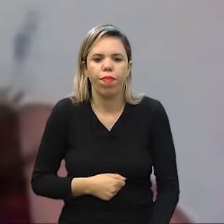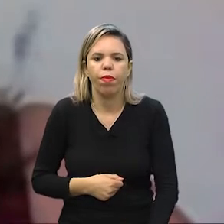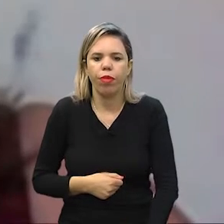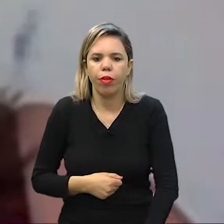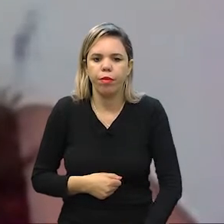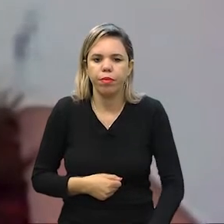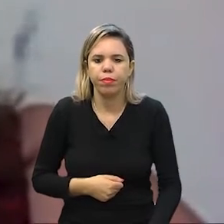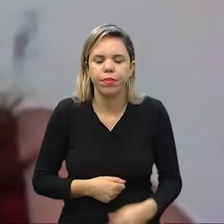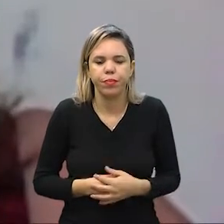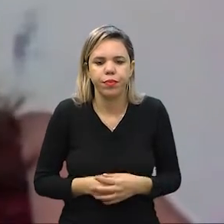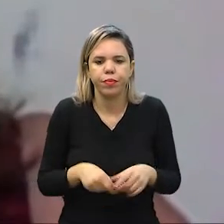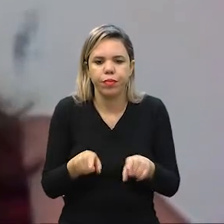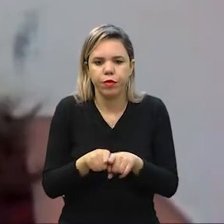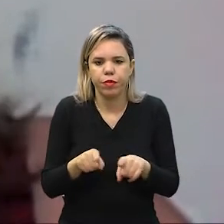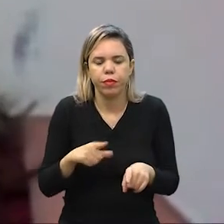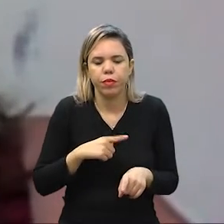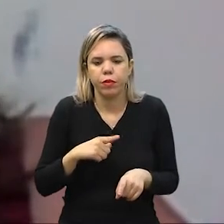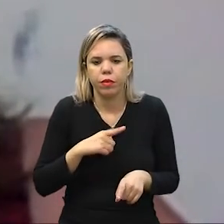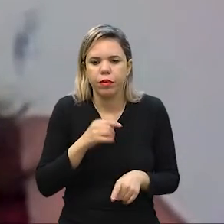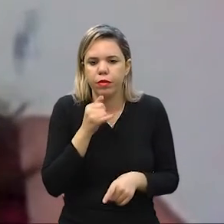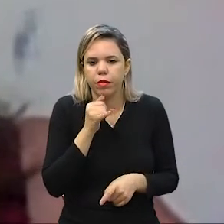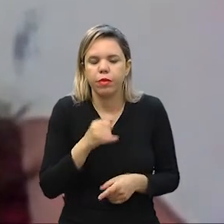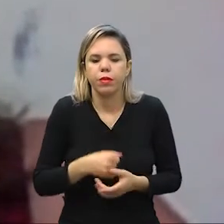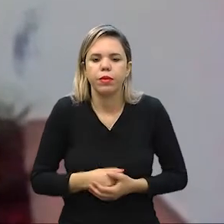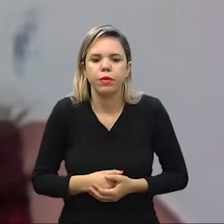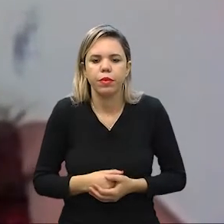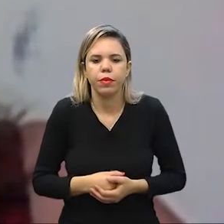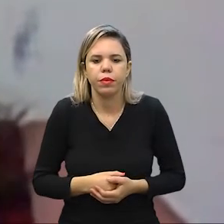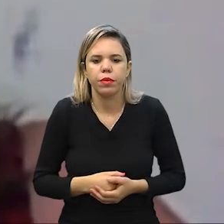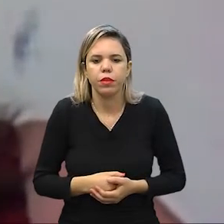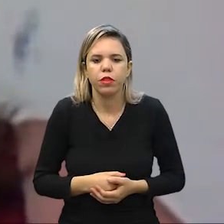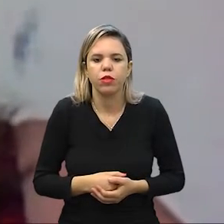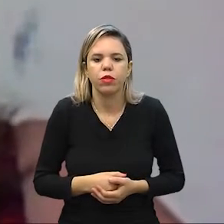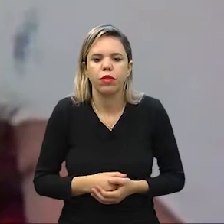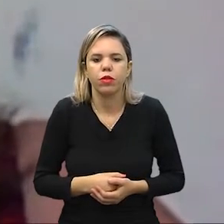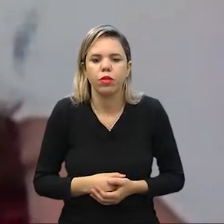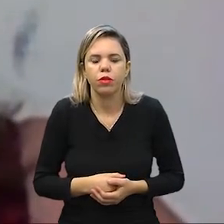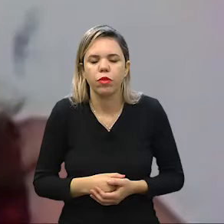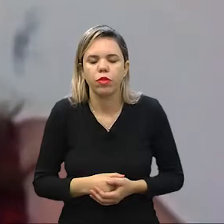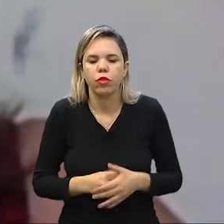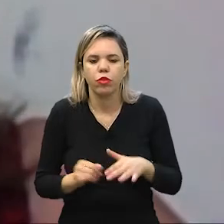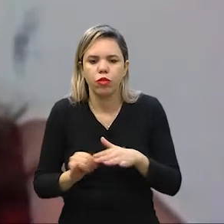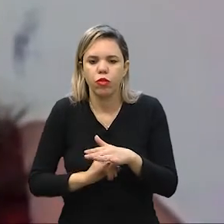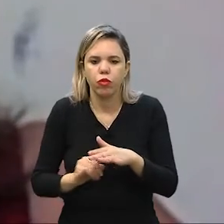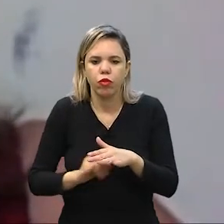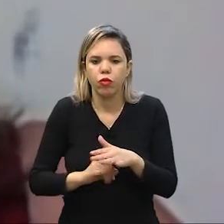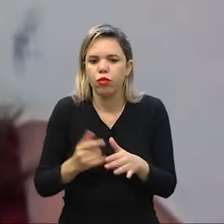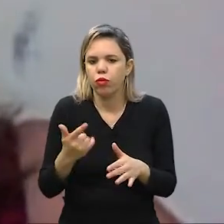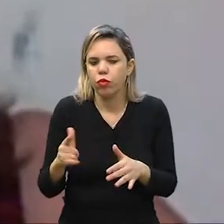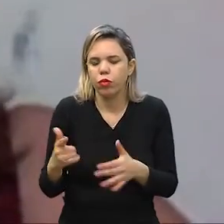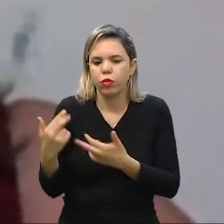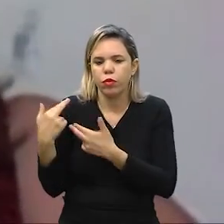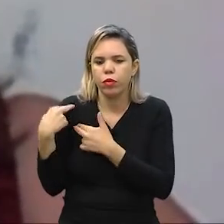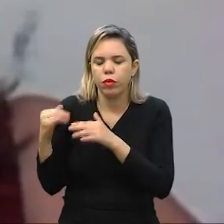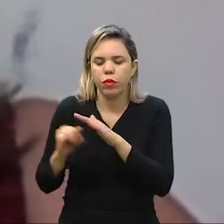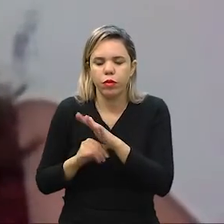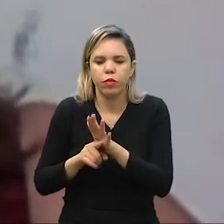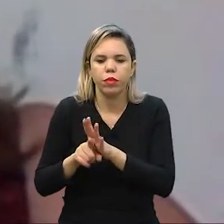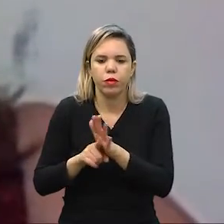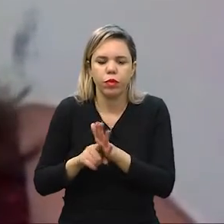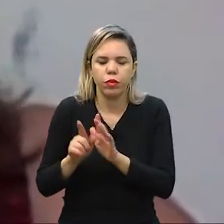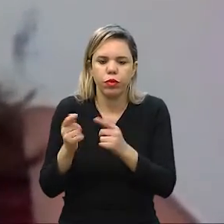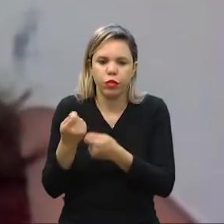e que também tira das mãos do Instituto de Pesquisa